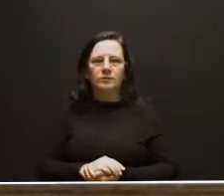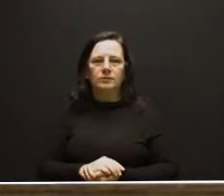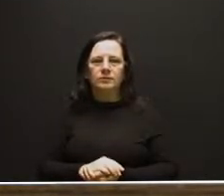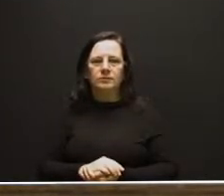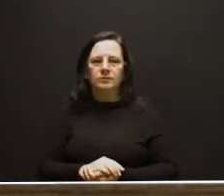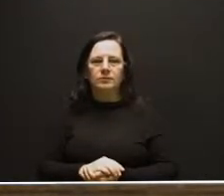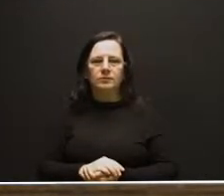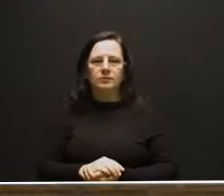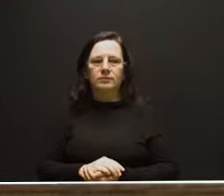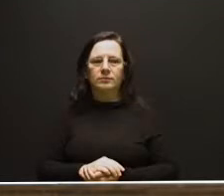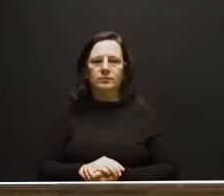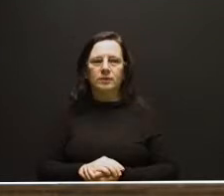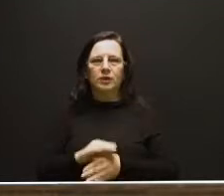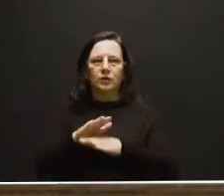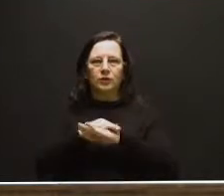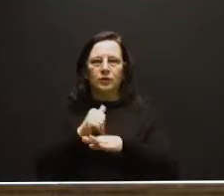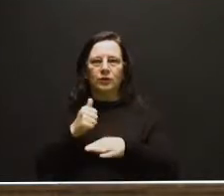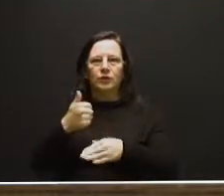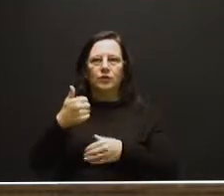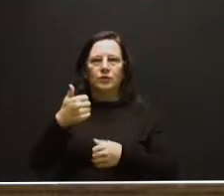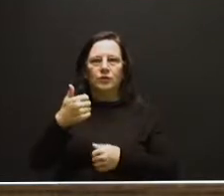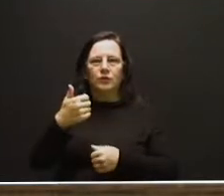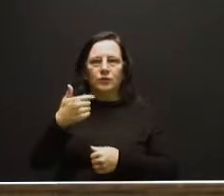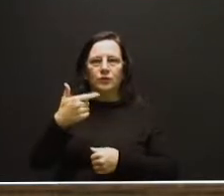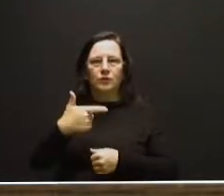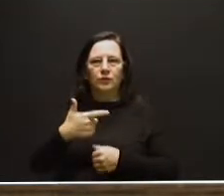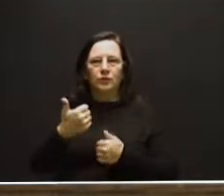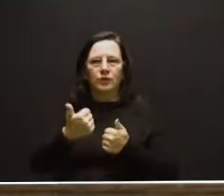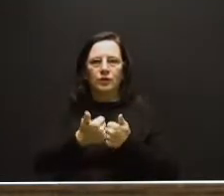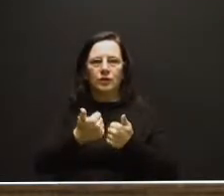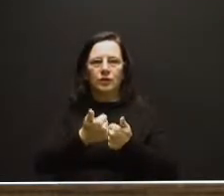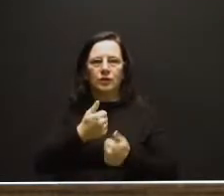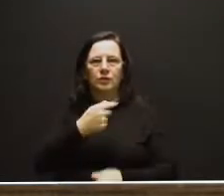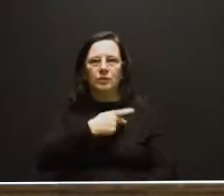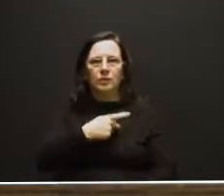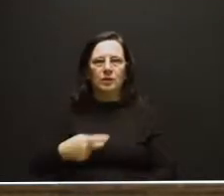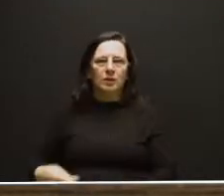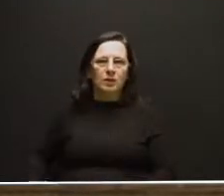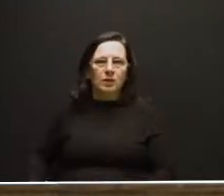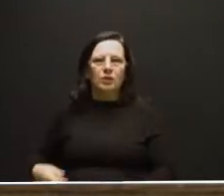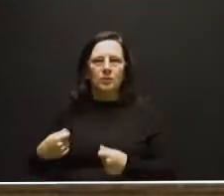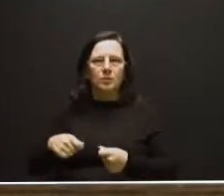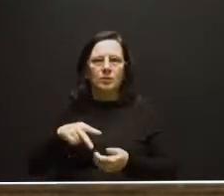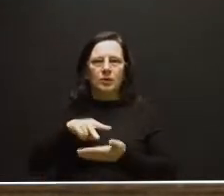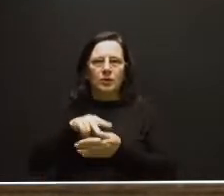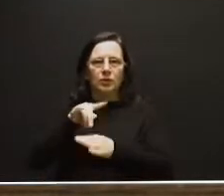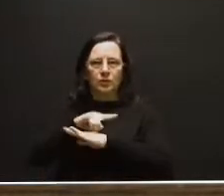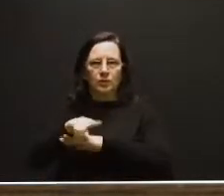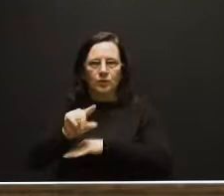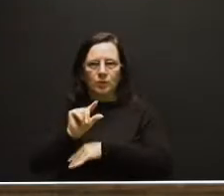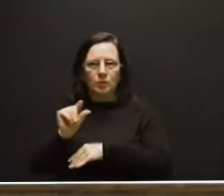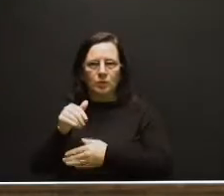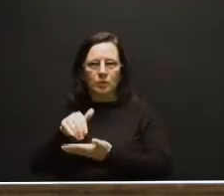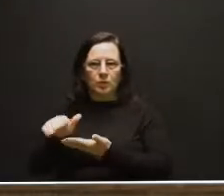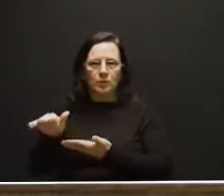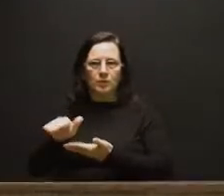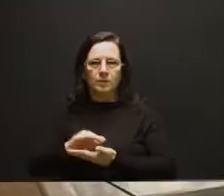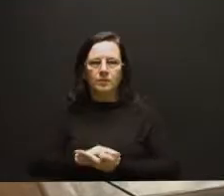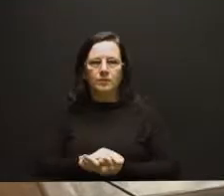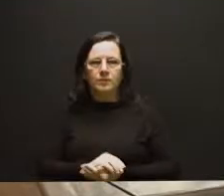primeiramente com o vice presidente para assumir aqui à presidência uma vez que eu preciso me ausentar por alguns minutos